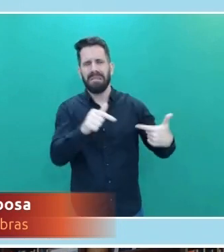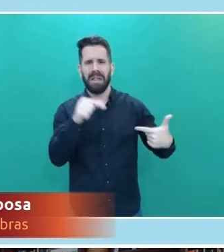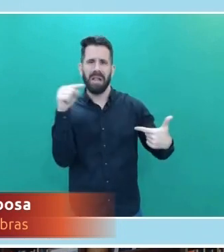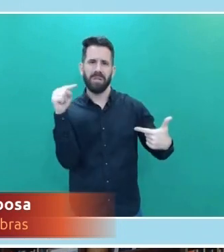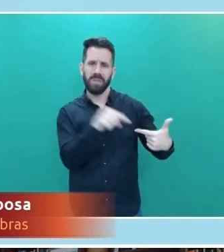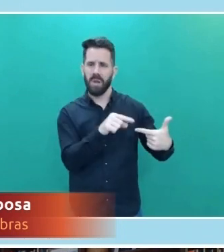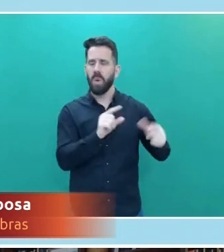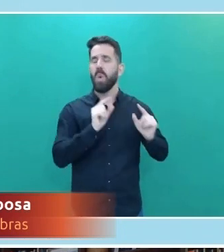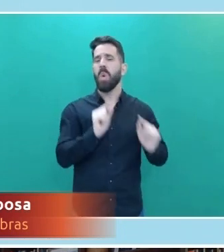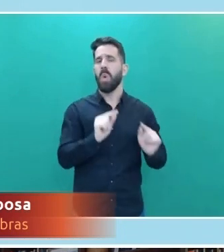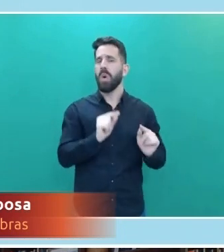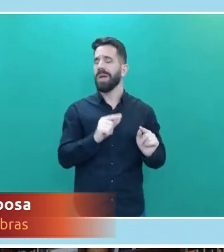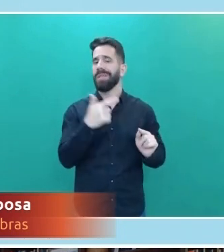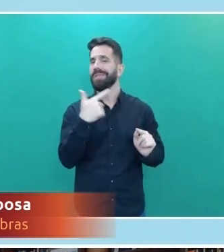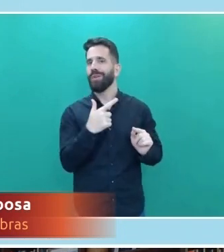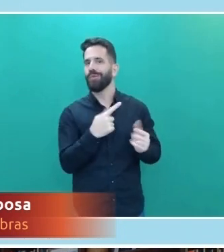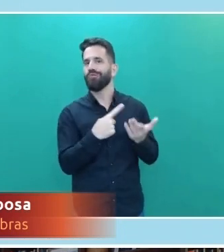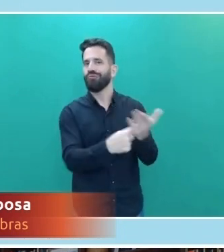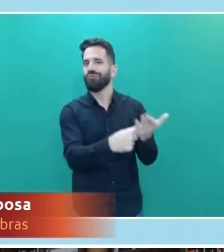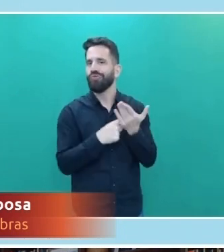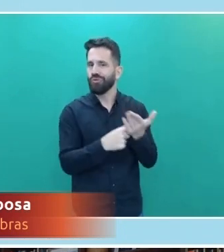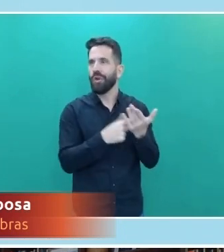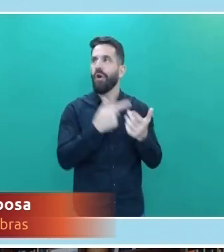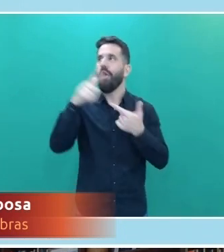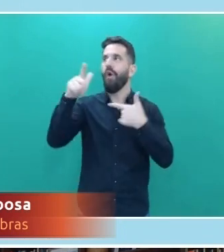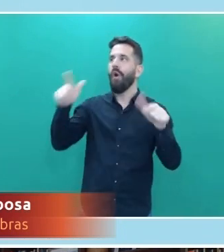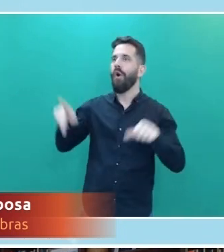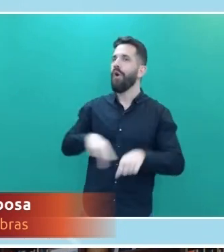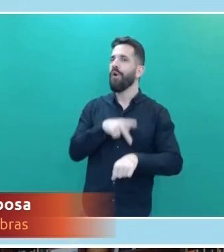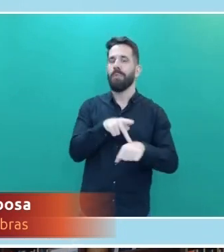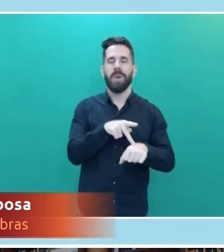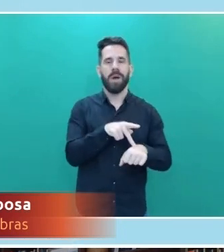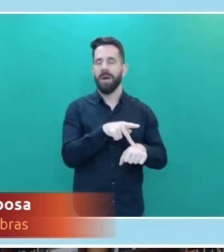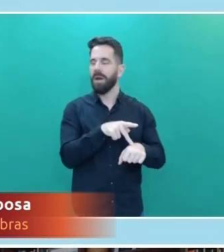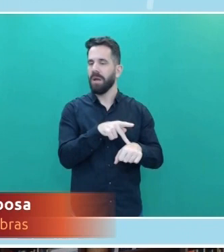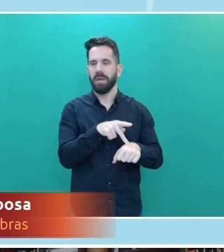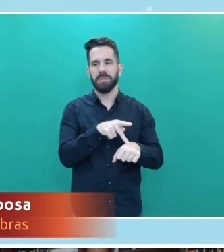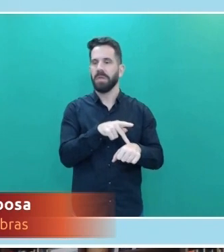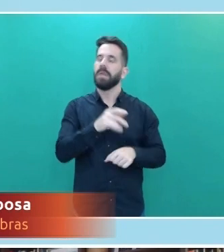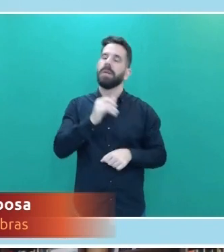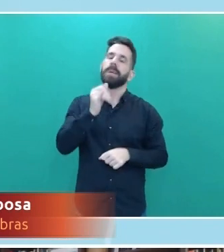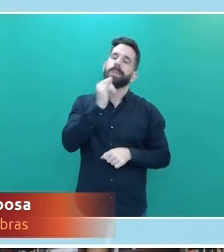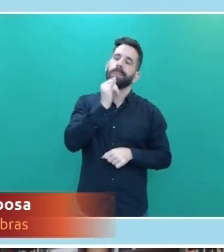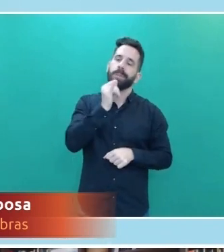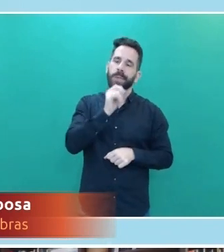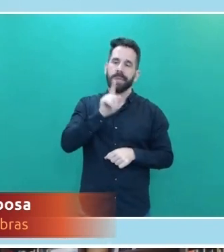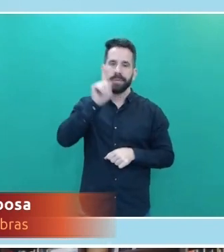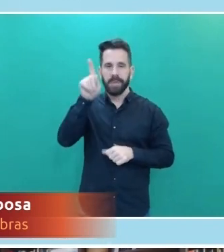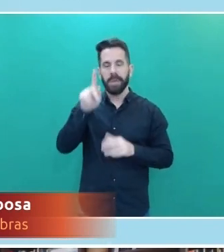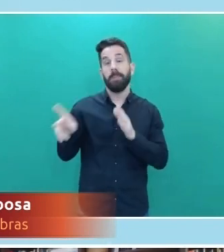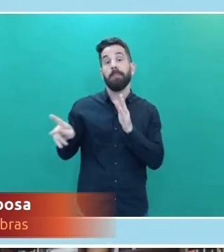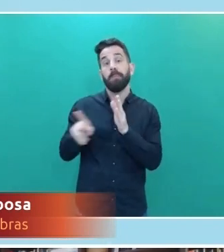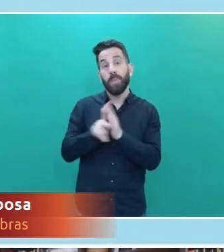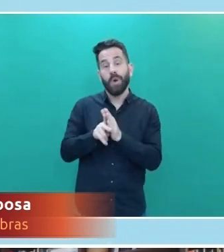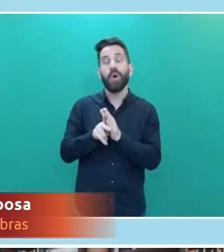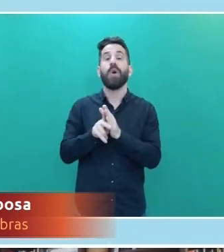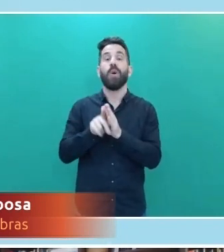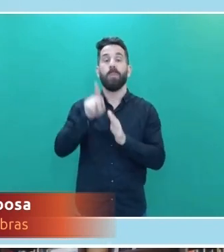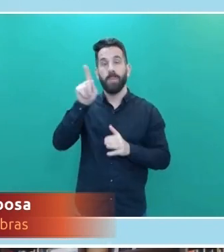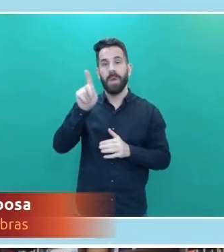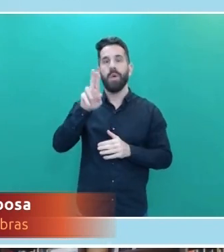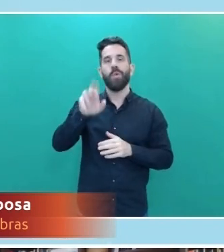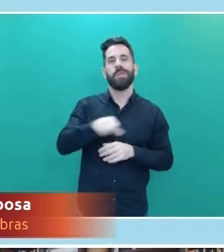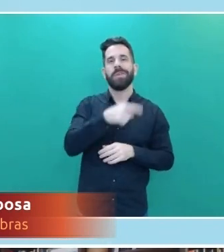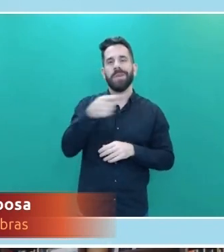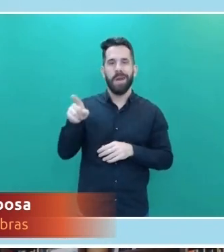esse alinhamento com essas nações, especificamente países da União Europeia e Estados Unidos. Não é à